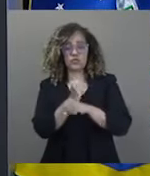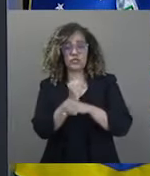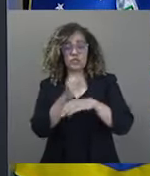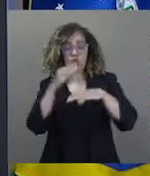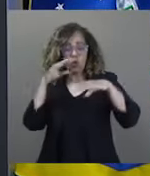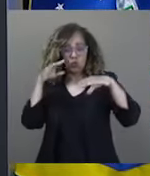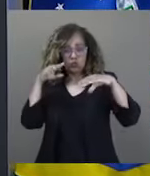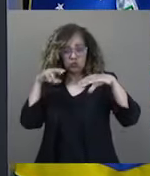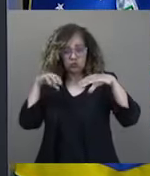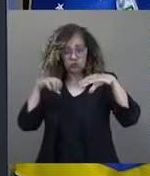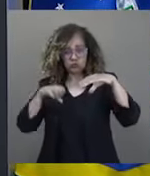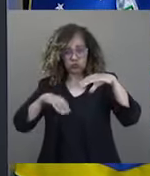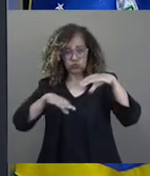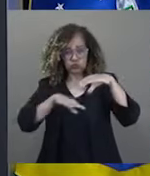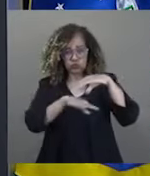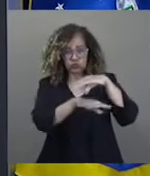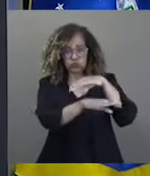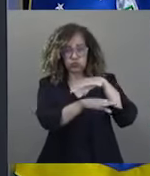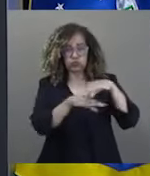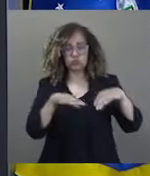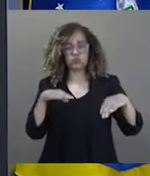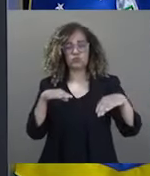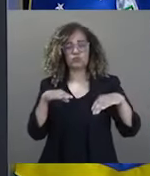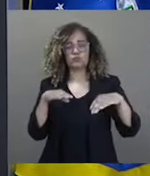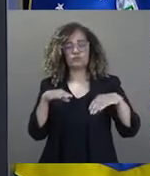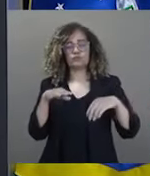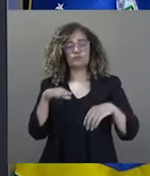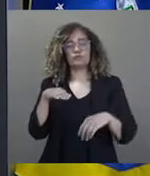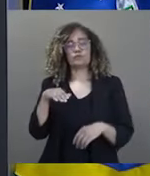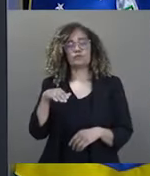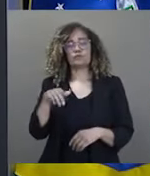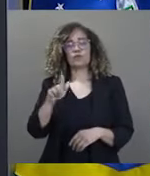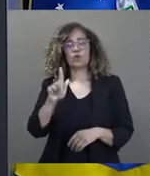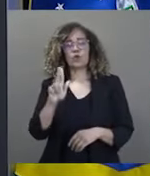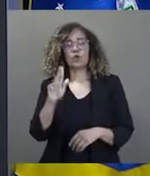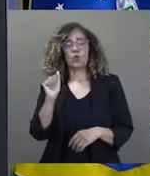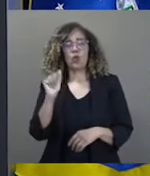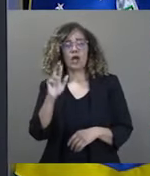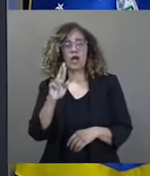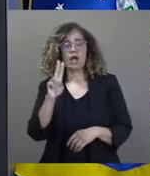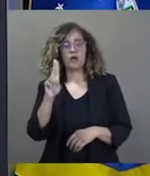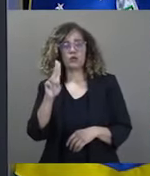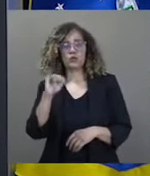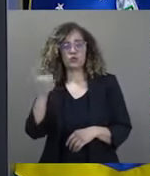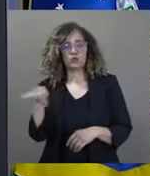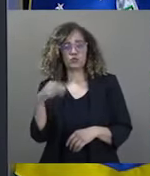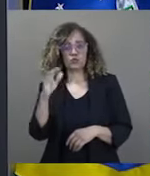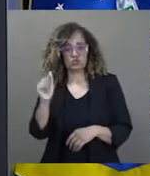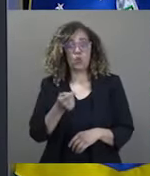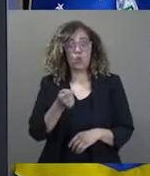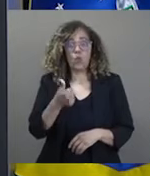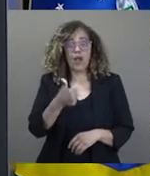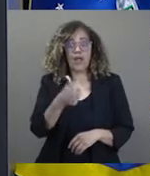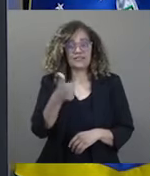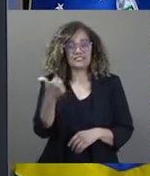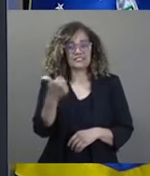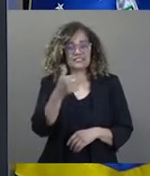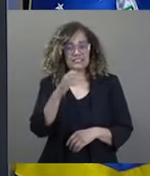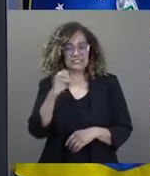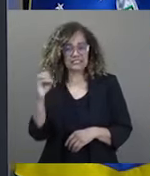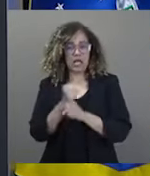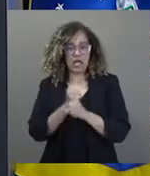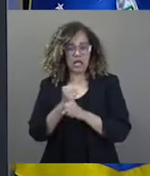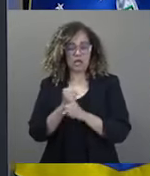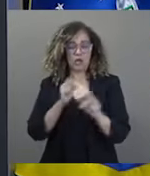pois sou de São Paulo reivindicação de quase 100 anos da